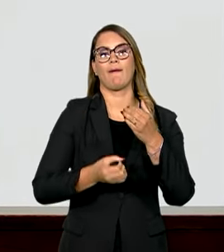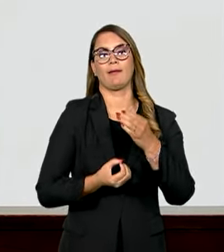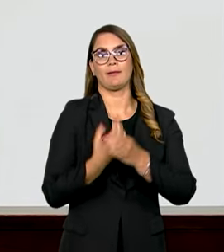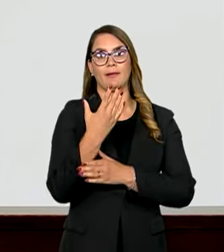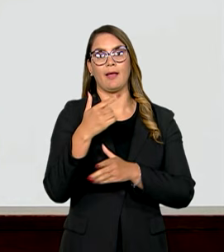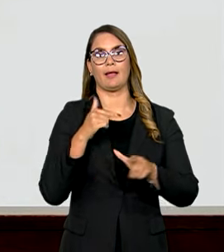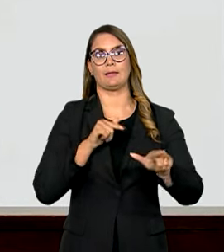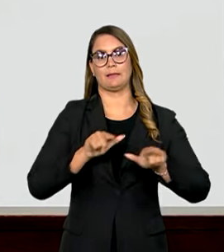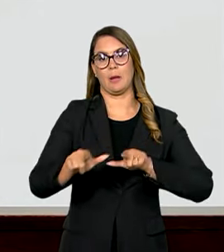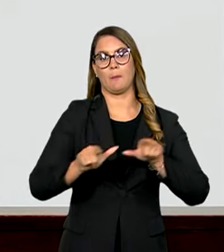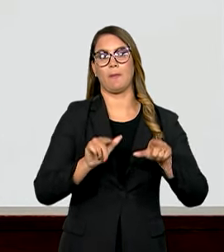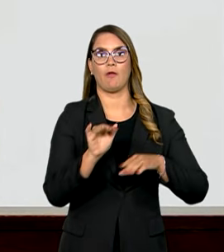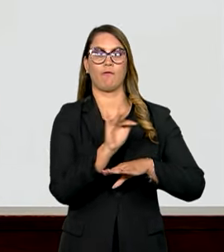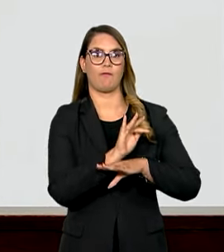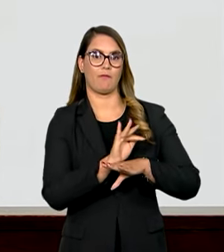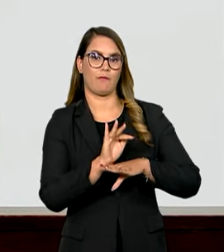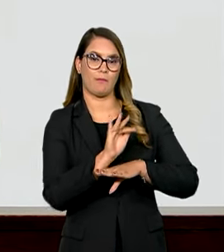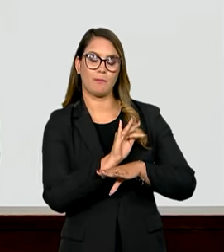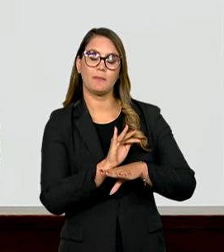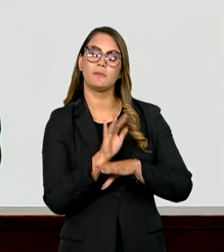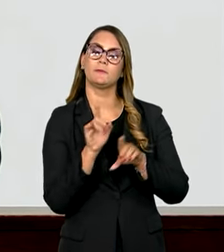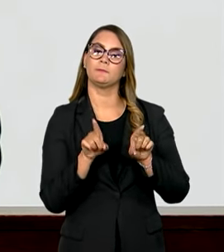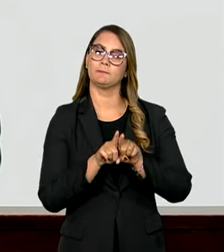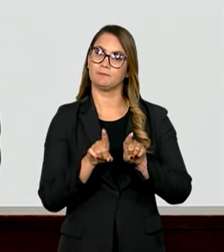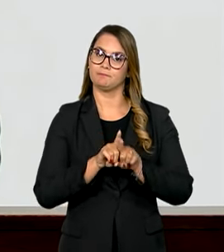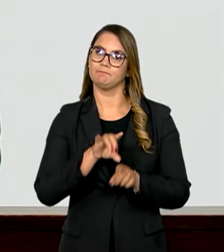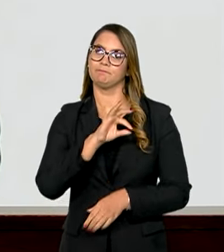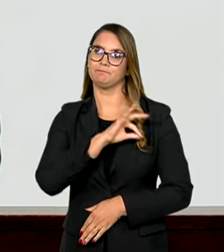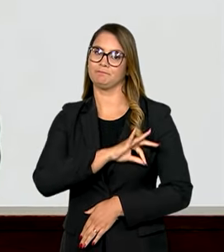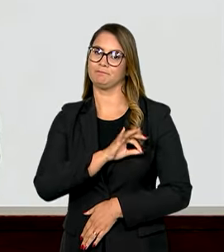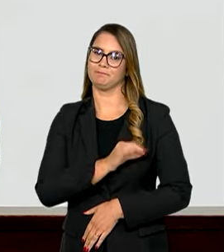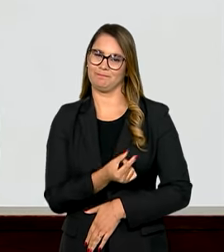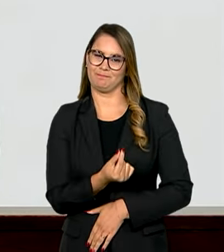geração de empregos formais, né, mas de renda também no país.